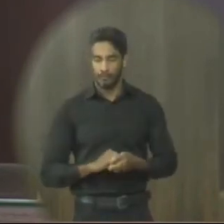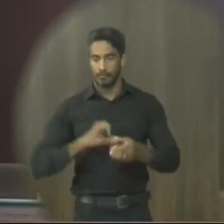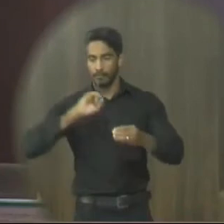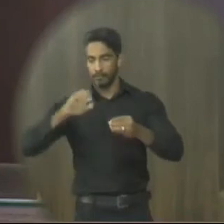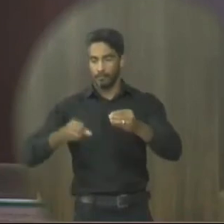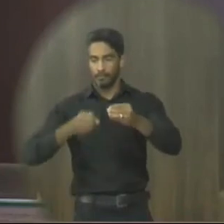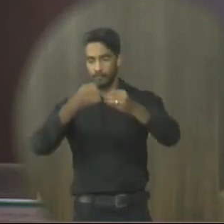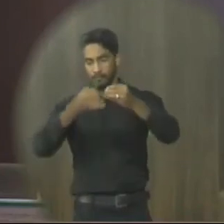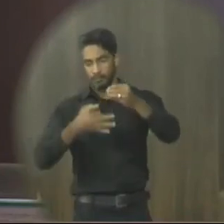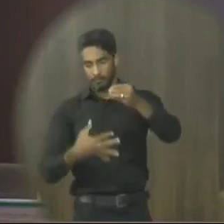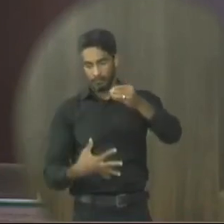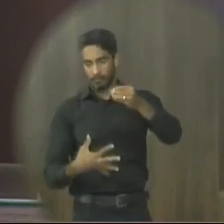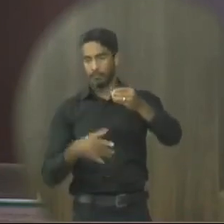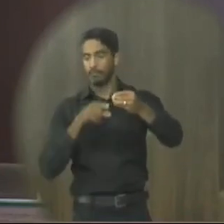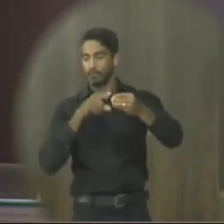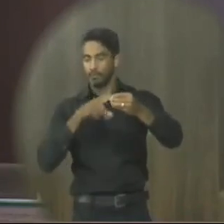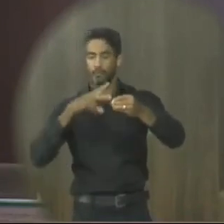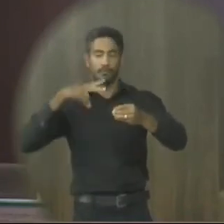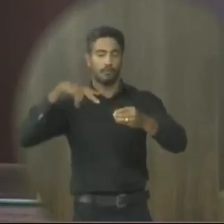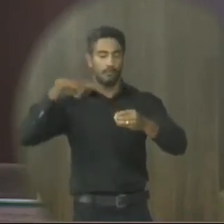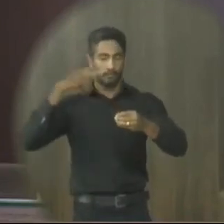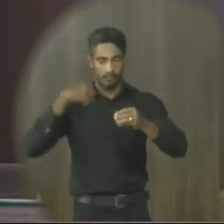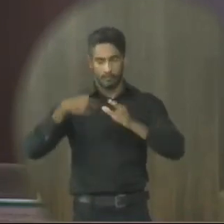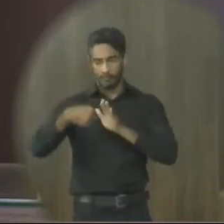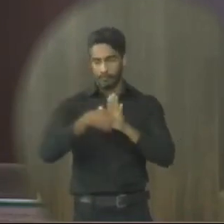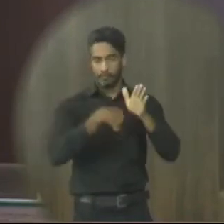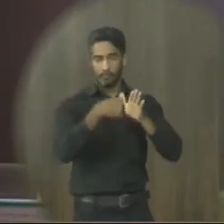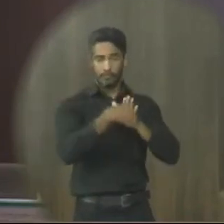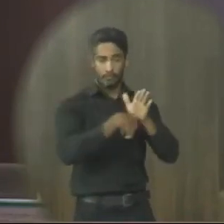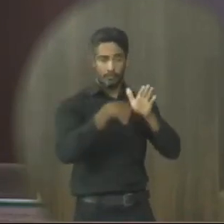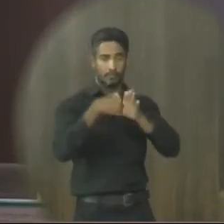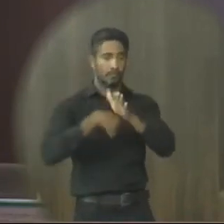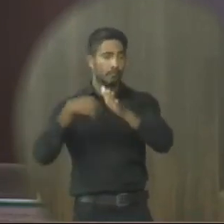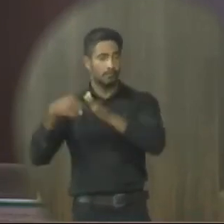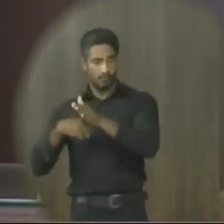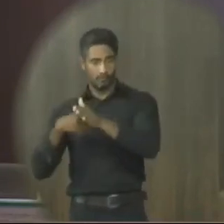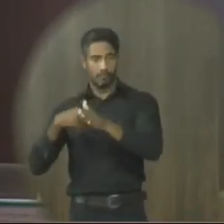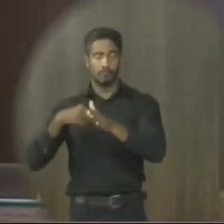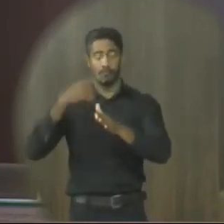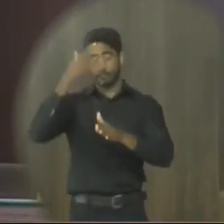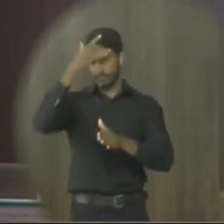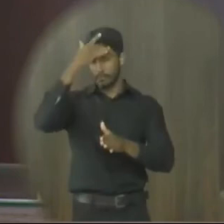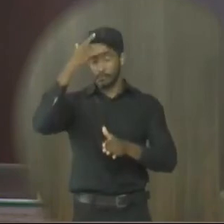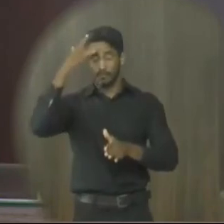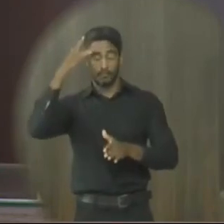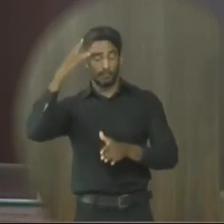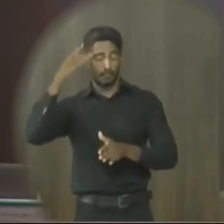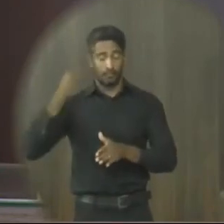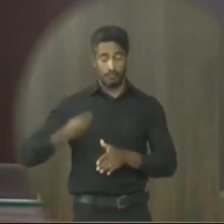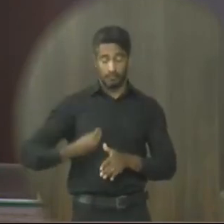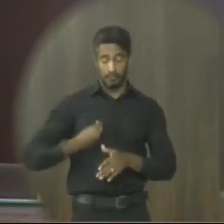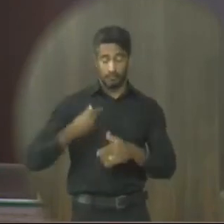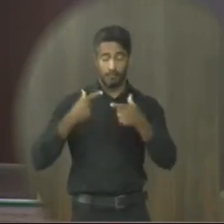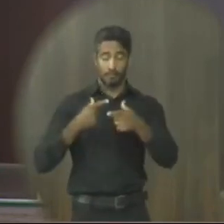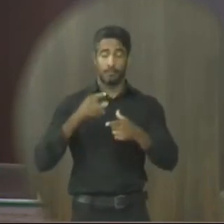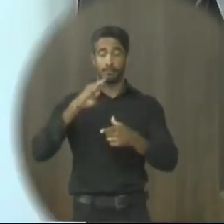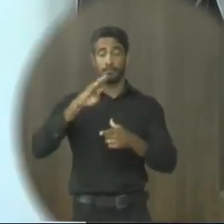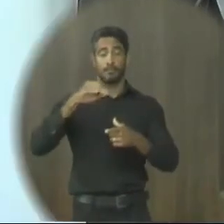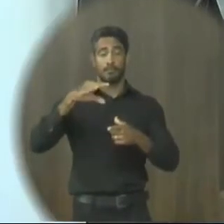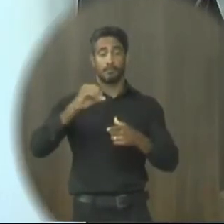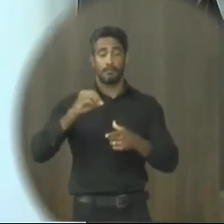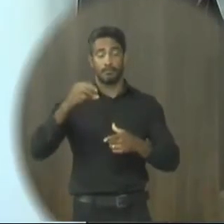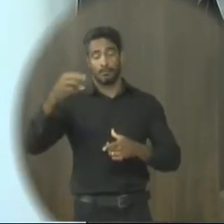Justificativo. Esta vereadora foi procurada por moradores do bairro Rio Novo, do Beco 3, para que